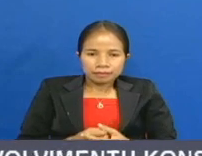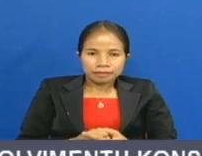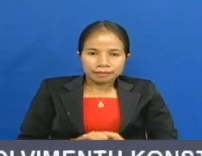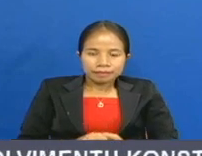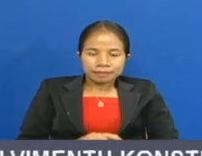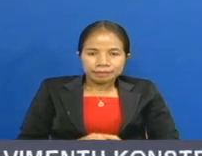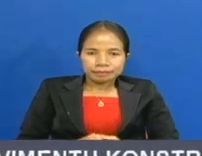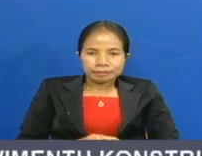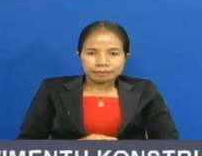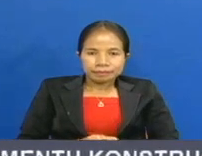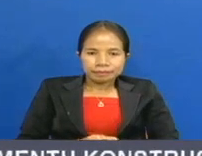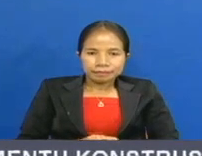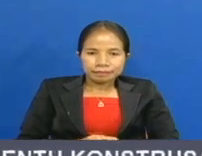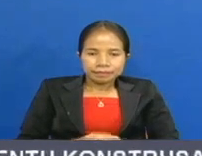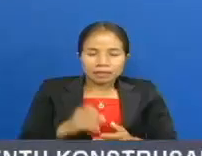Oikusiambeno.